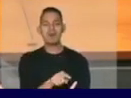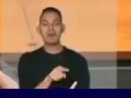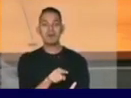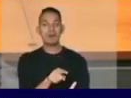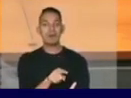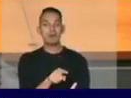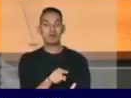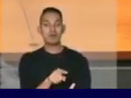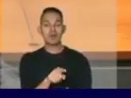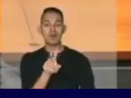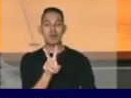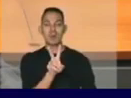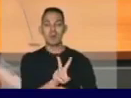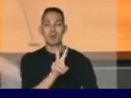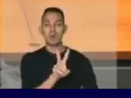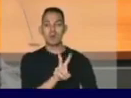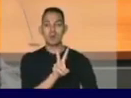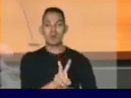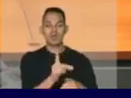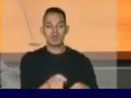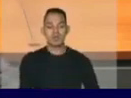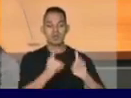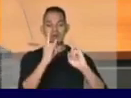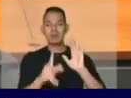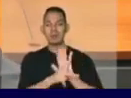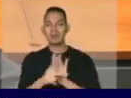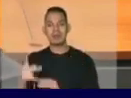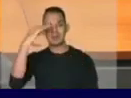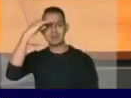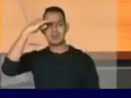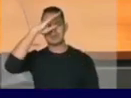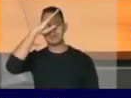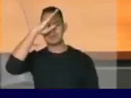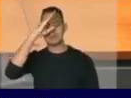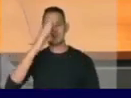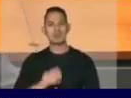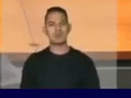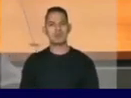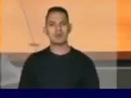o porteiro do condomínio do presidente da República.